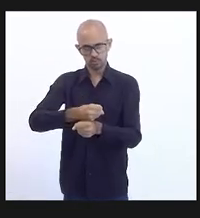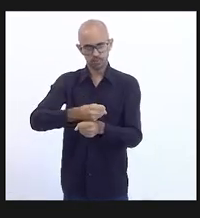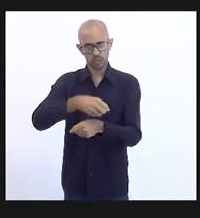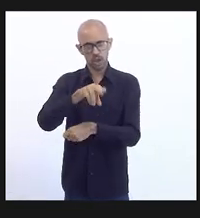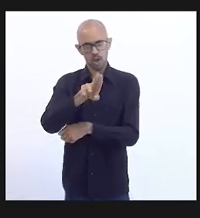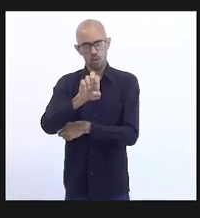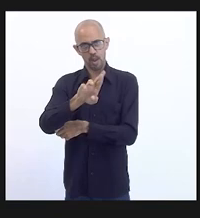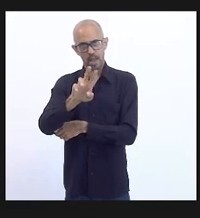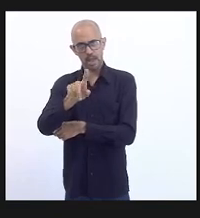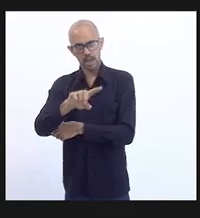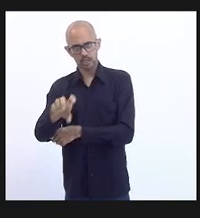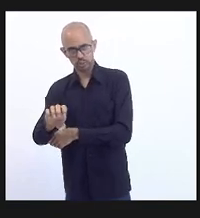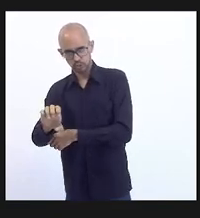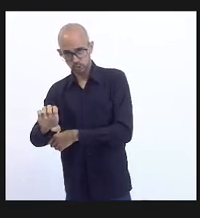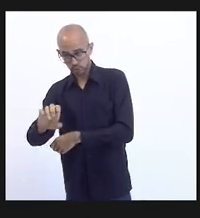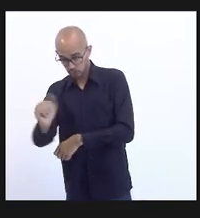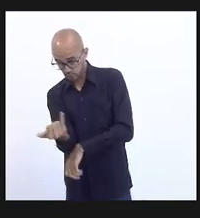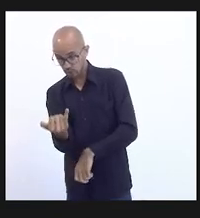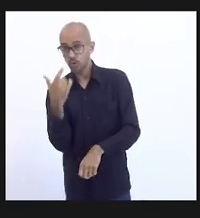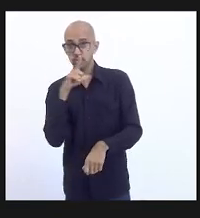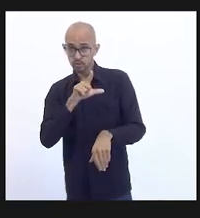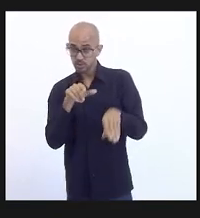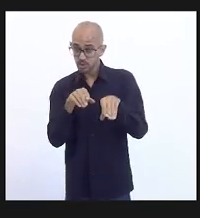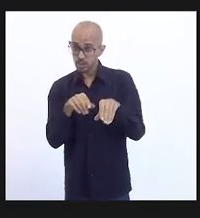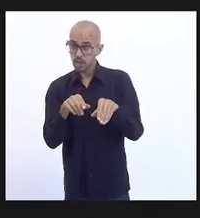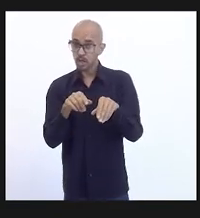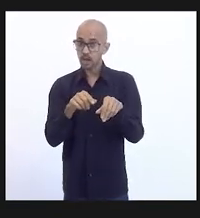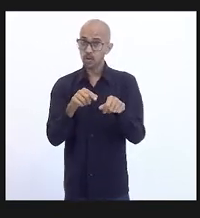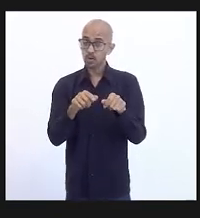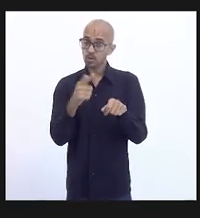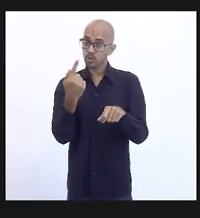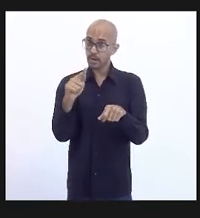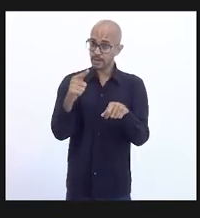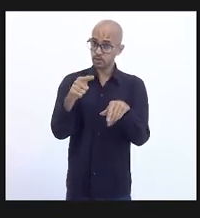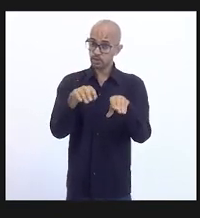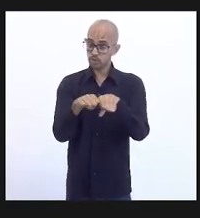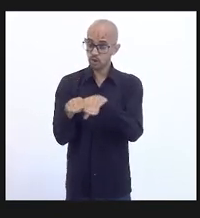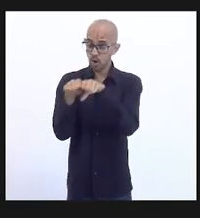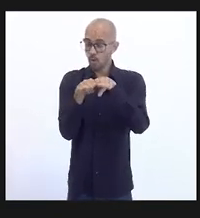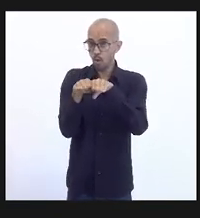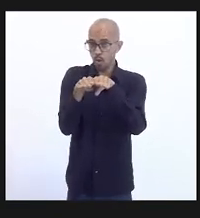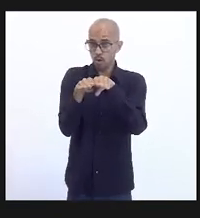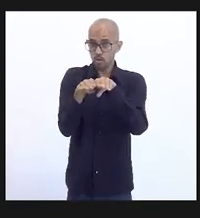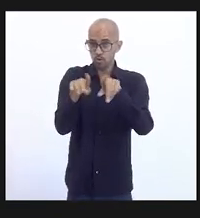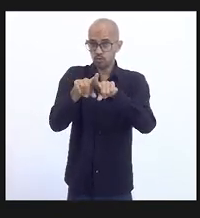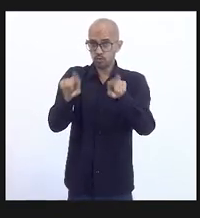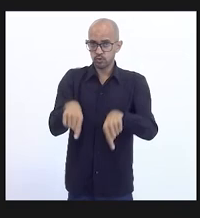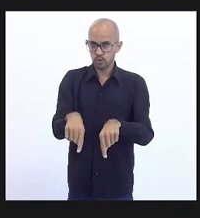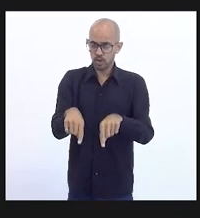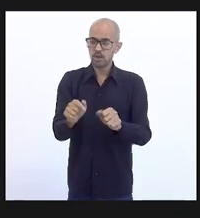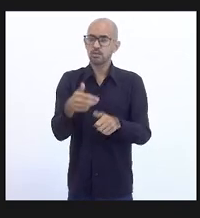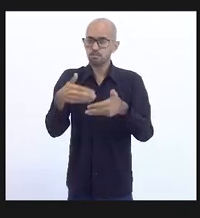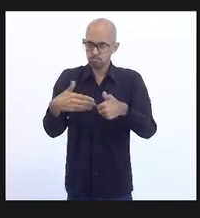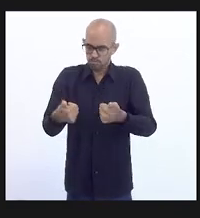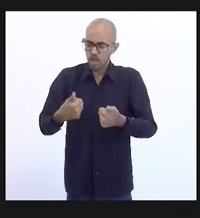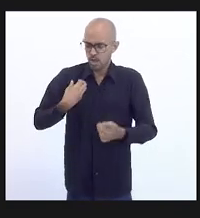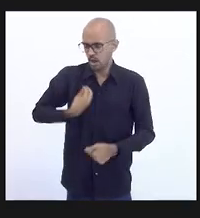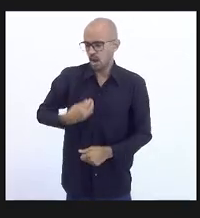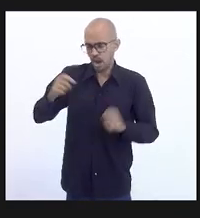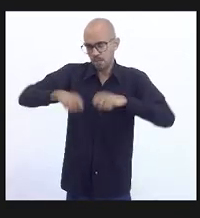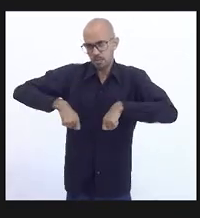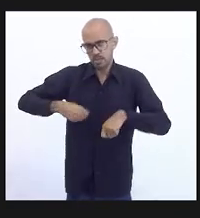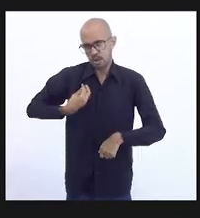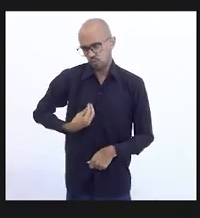ter condições de garantir isonomia para o conjunto dos servidores e melhores condições de funcionamento para essa